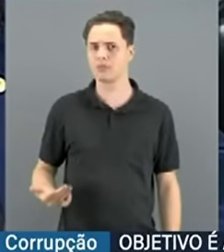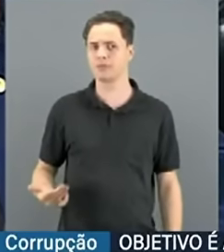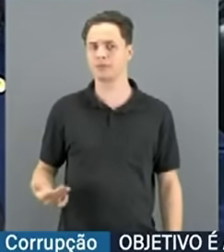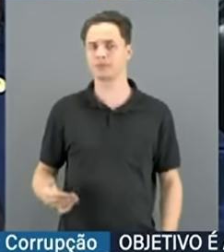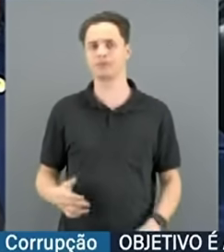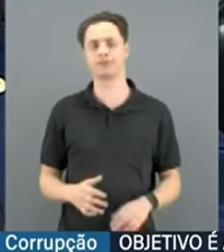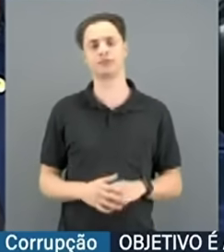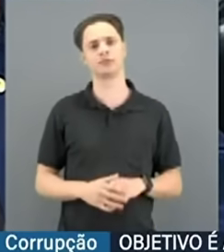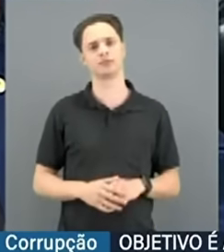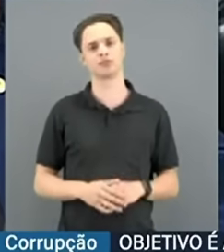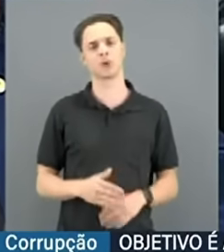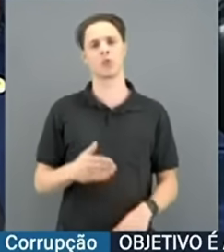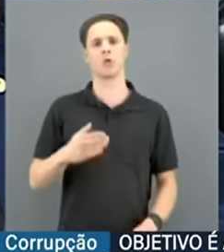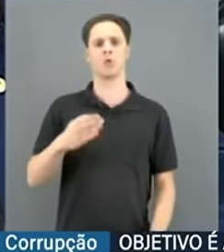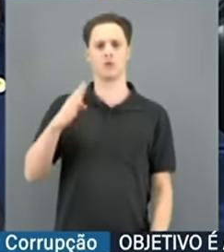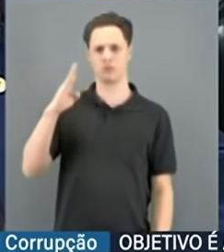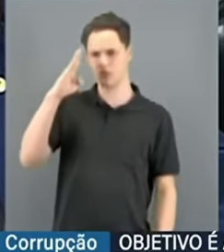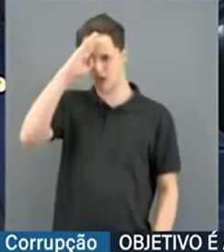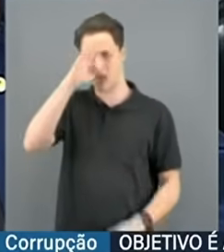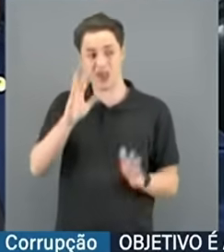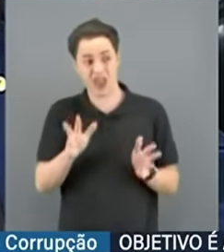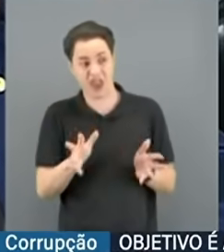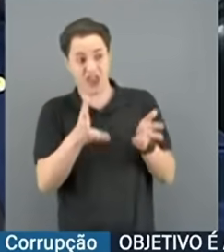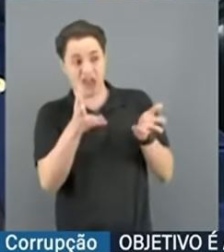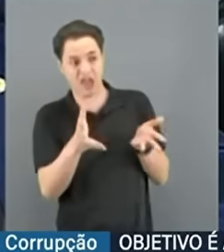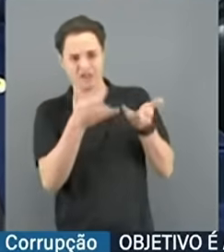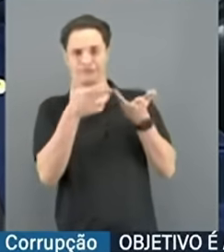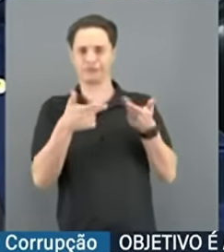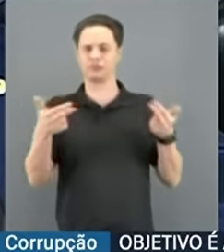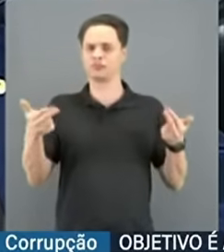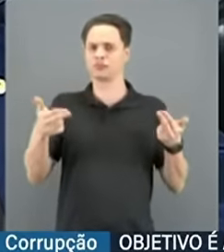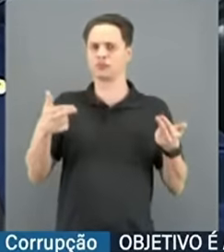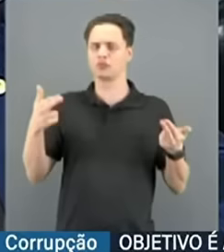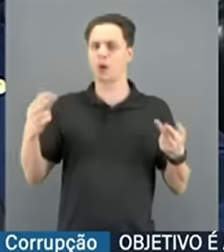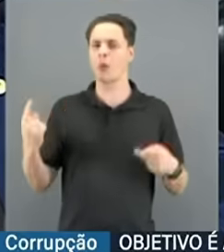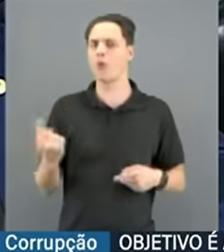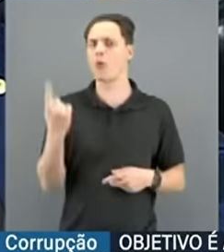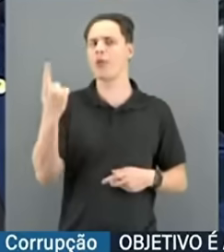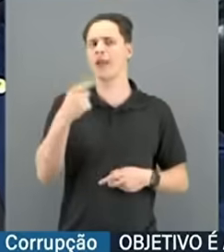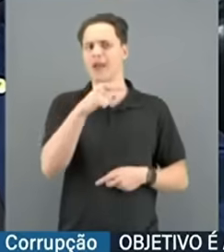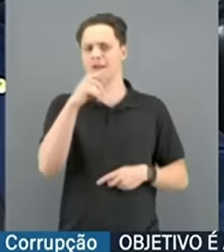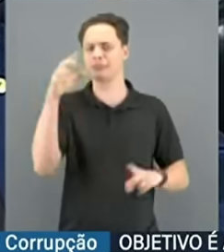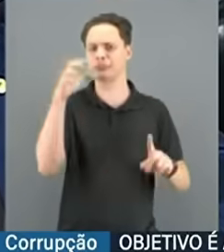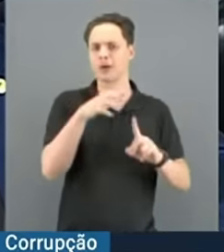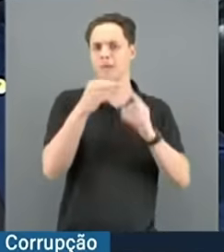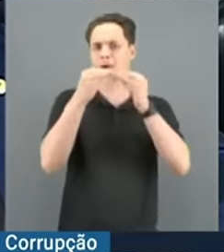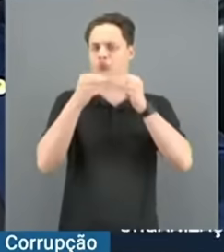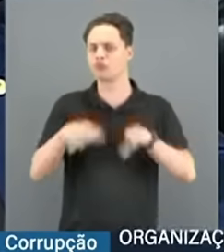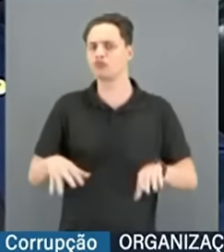e o Bolsonaro incentivando isso, sendo ele o único prejudicado?